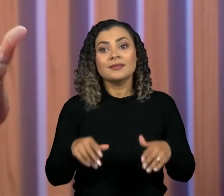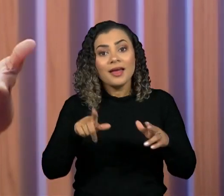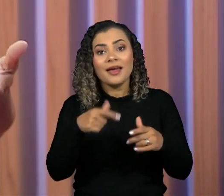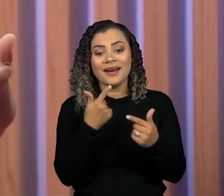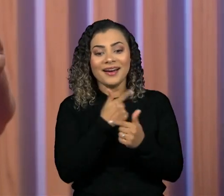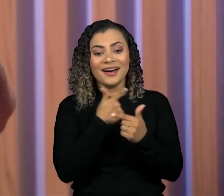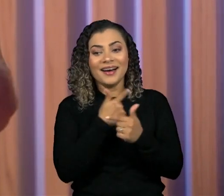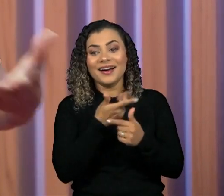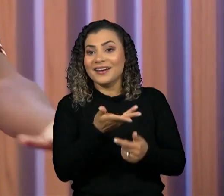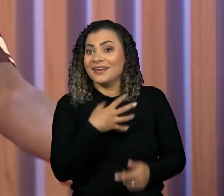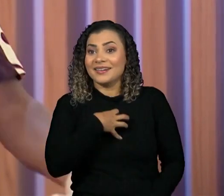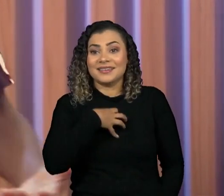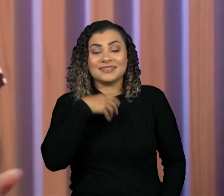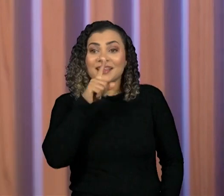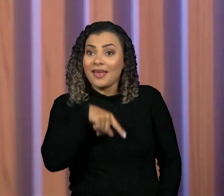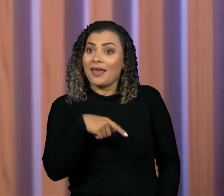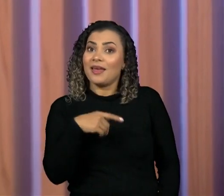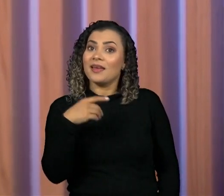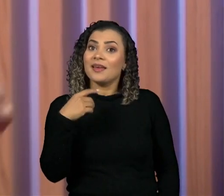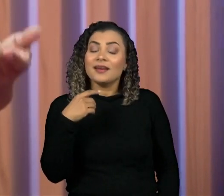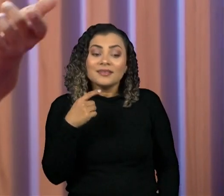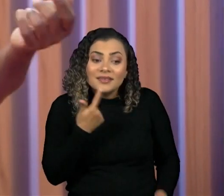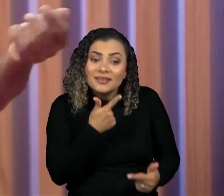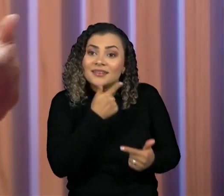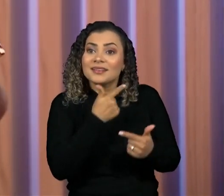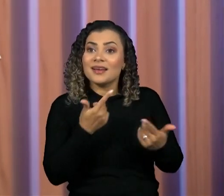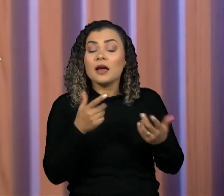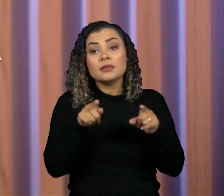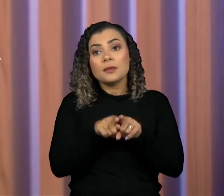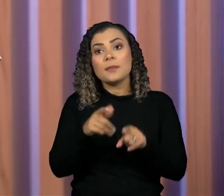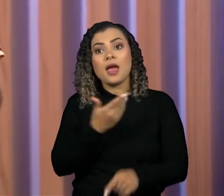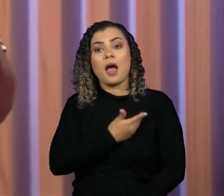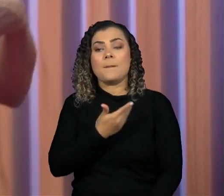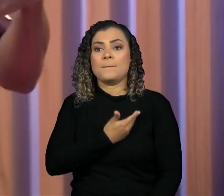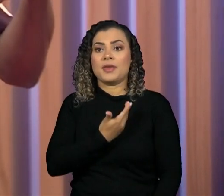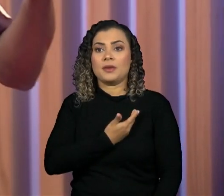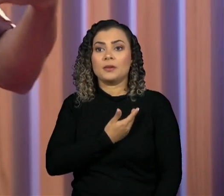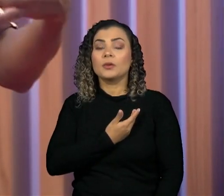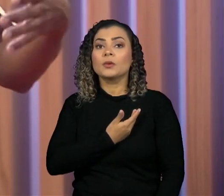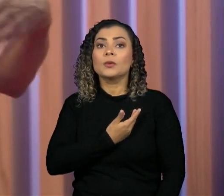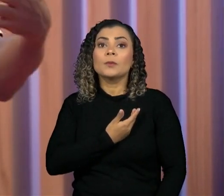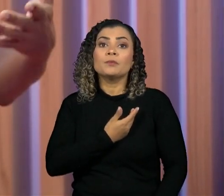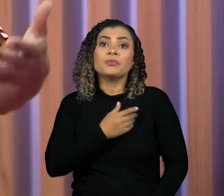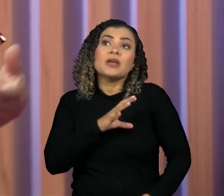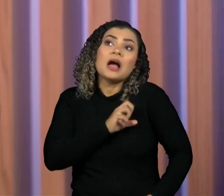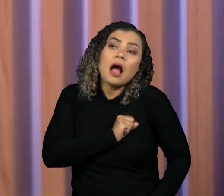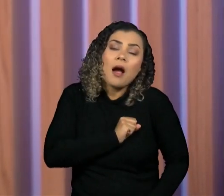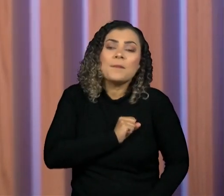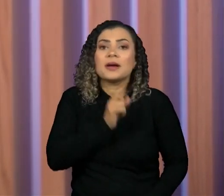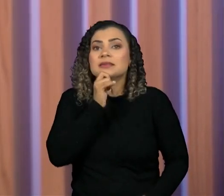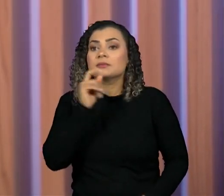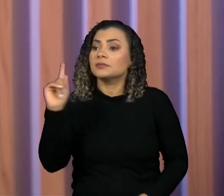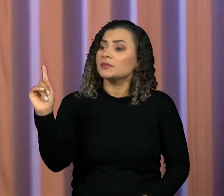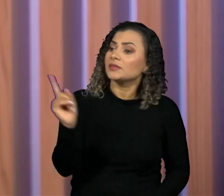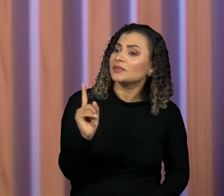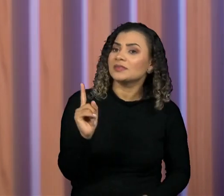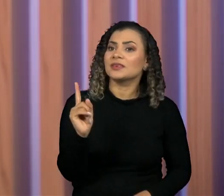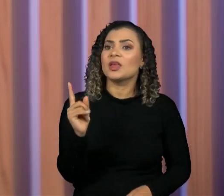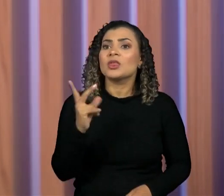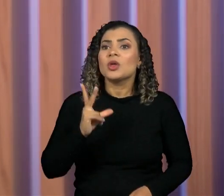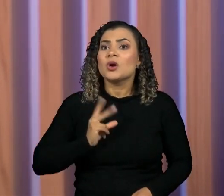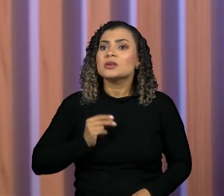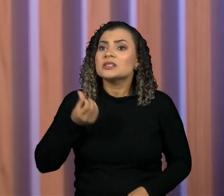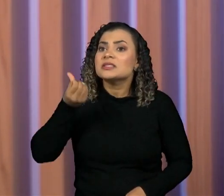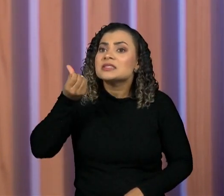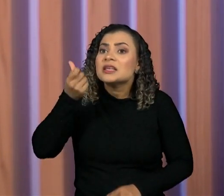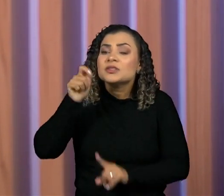tem um encantamento aqui. Sim. Aquele amigo, aquela amiga que você ama e... Aí você fala, faz 6 meses que eu não